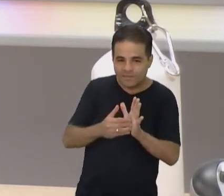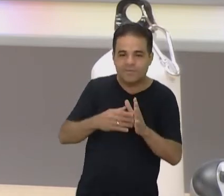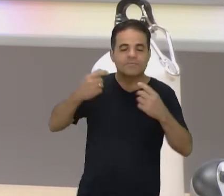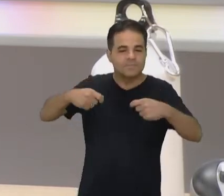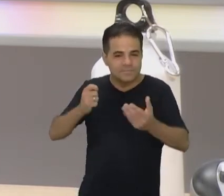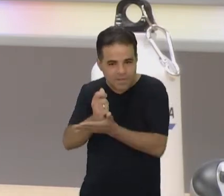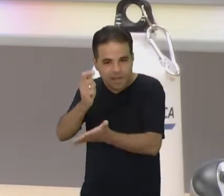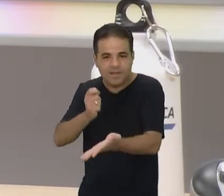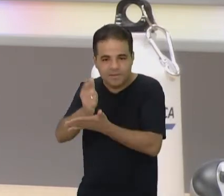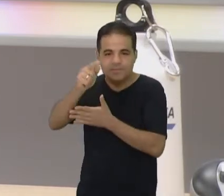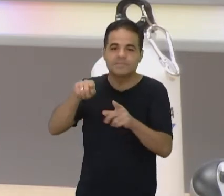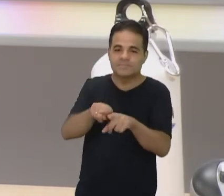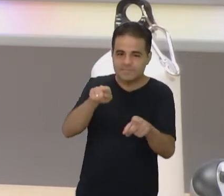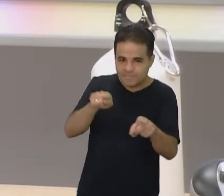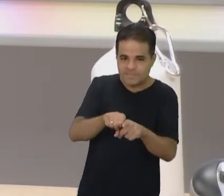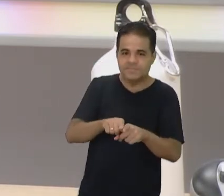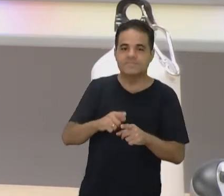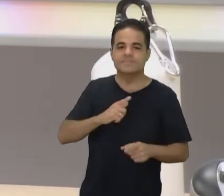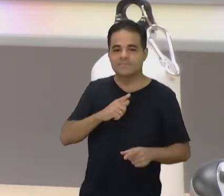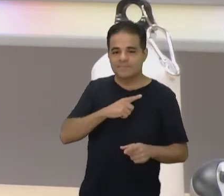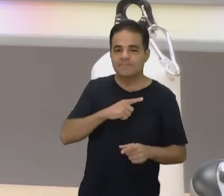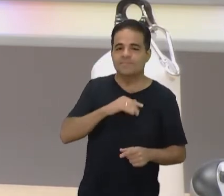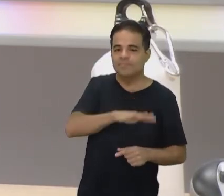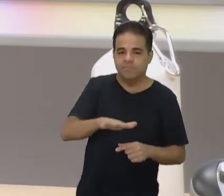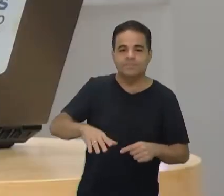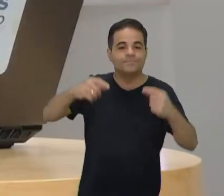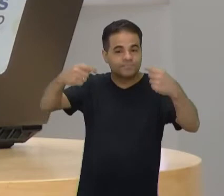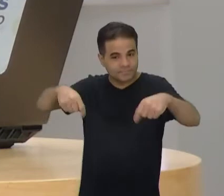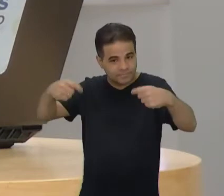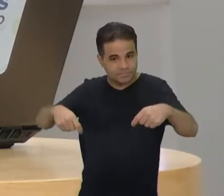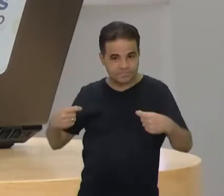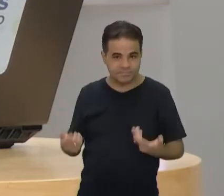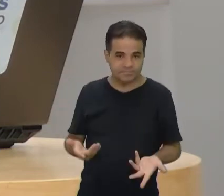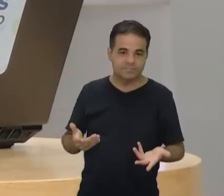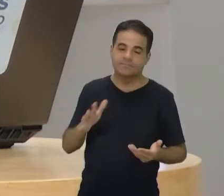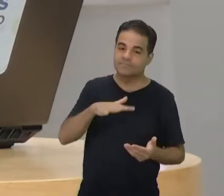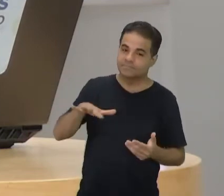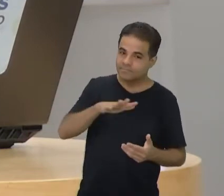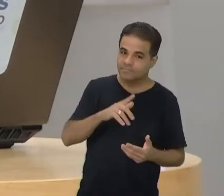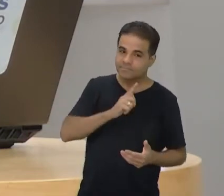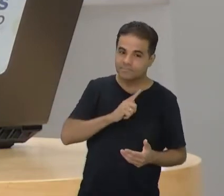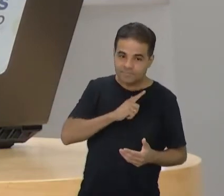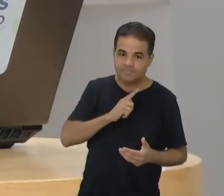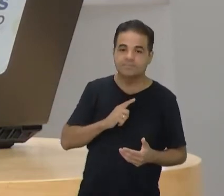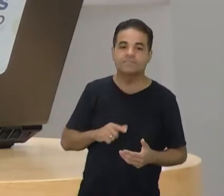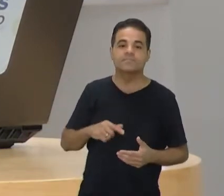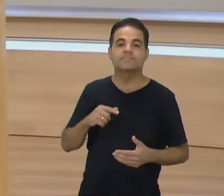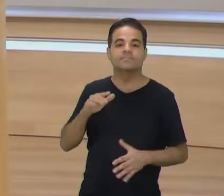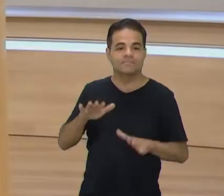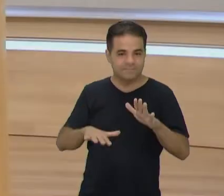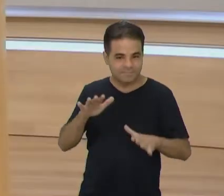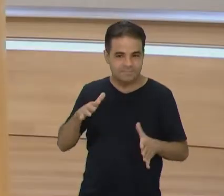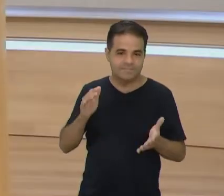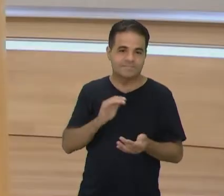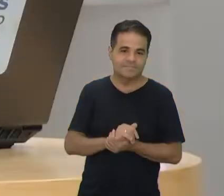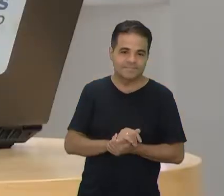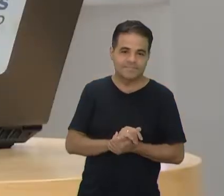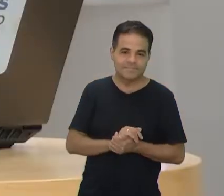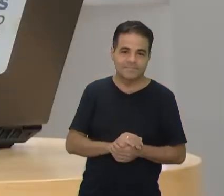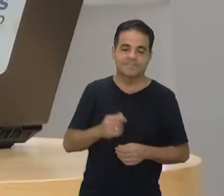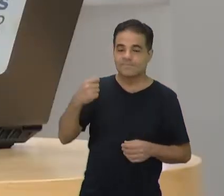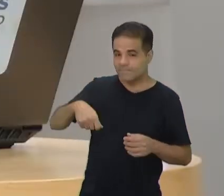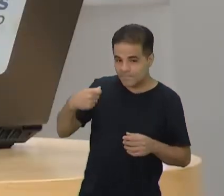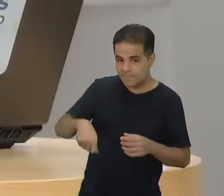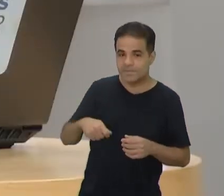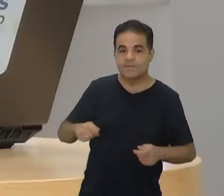tem que comprar, além de pensar que uma criança necessita, né, assim, ela São necessita... os gastos variáveis, né? O que ela